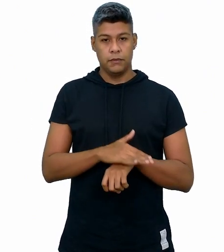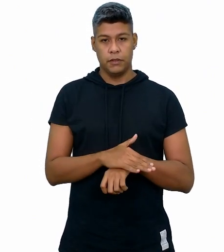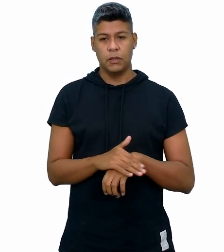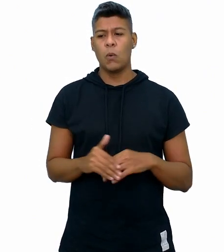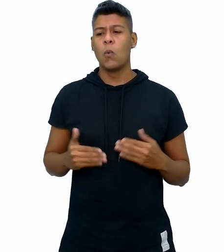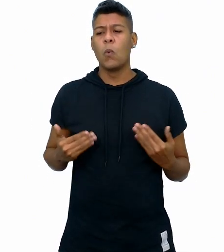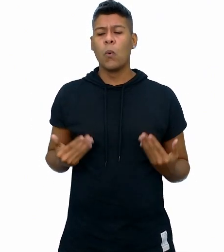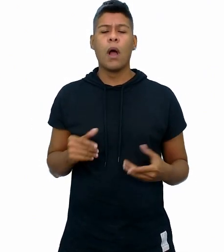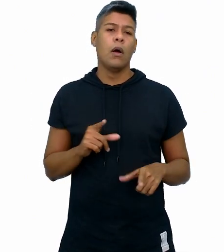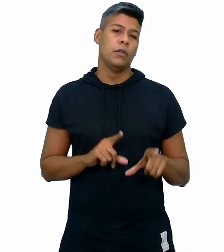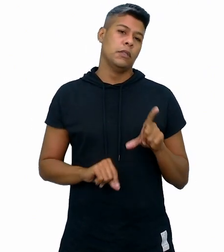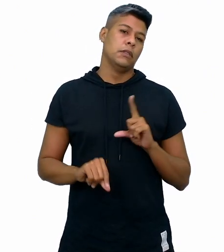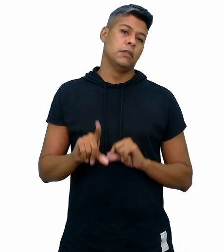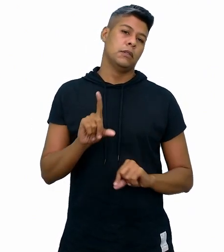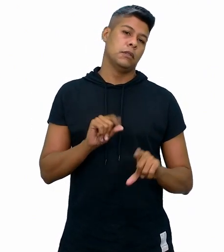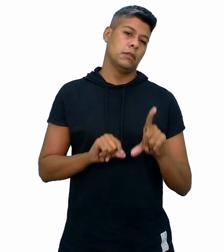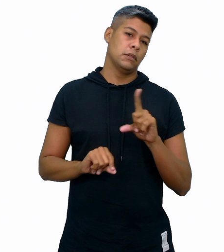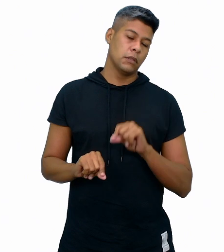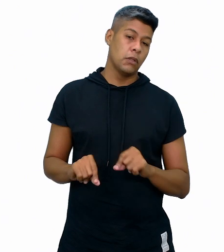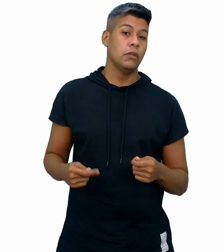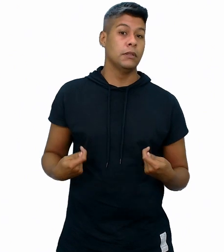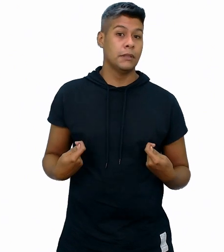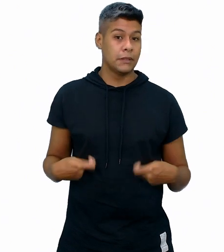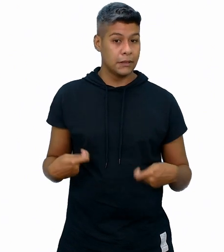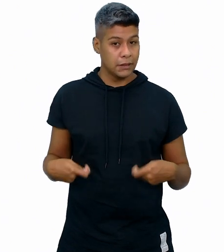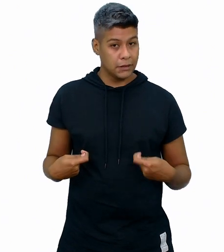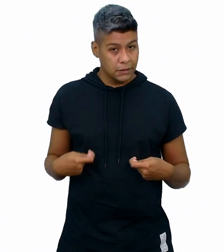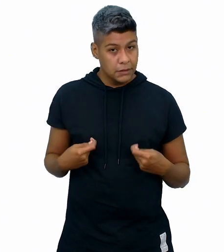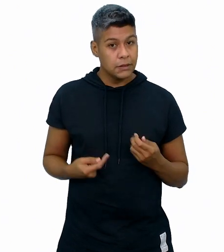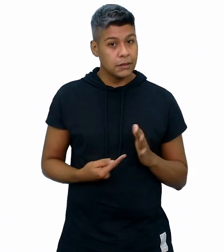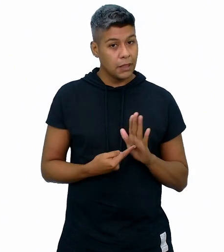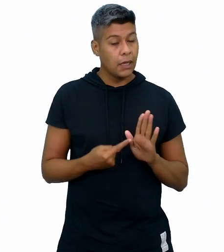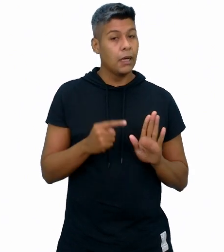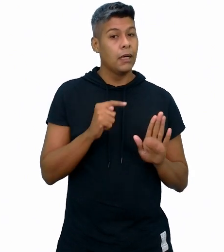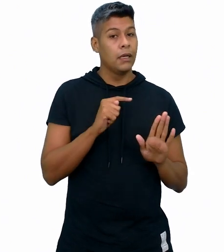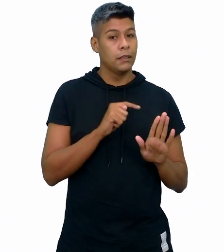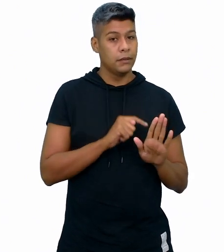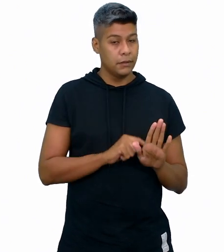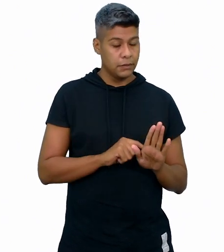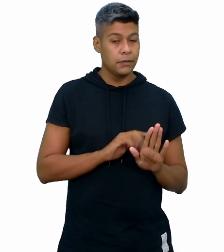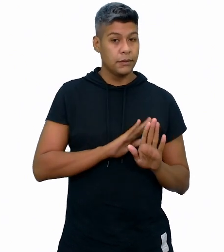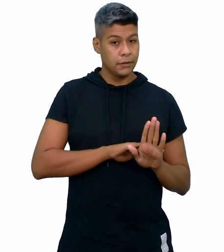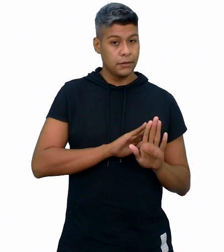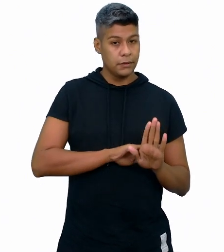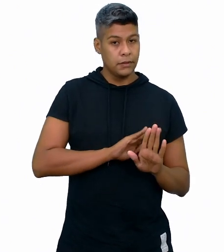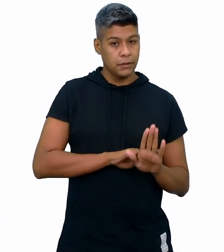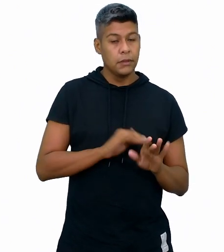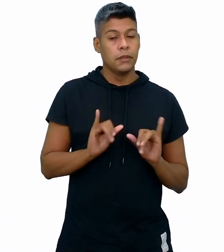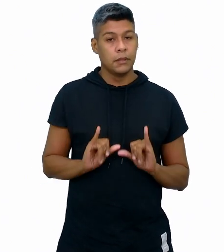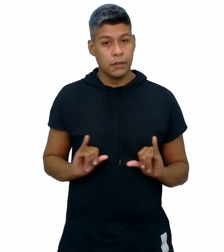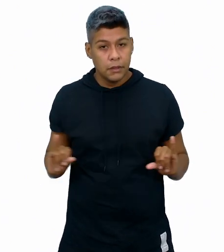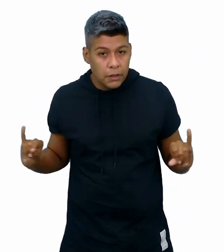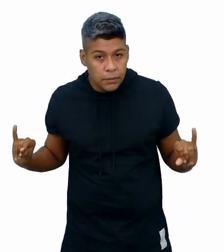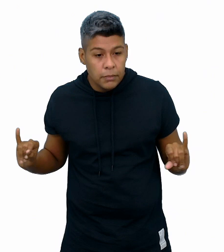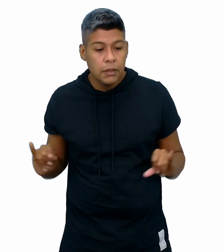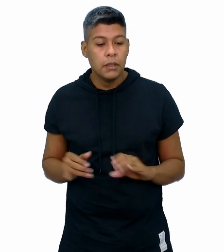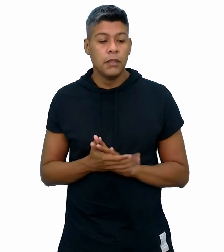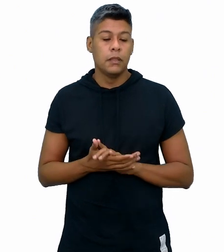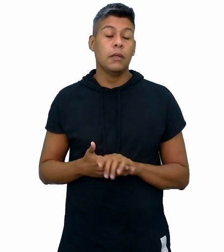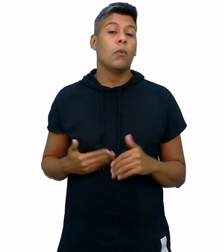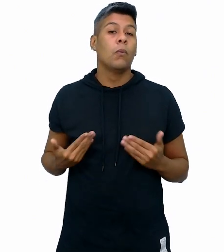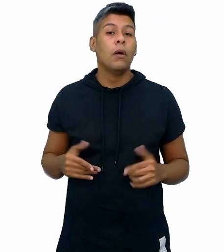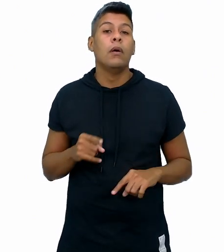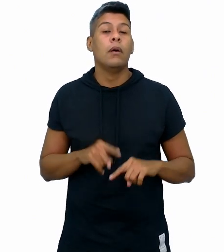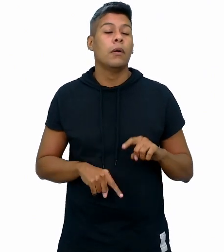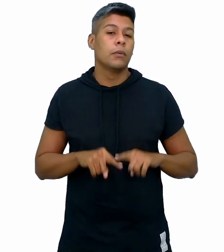quais decisões e necessidades estão por trás da organização das temáticas, das campanhas, esses